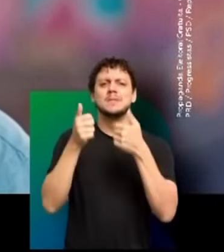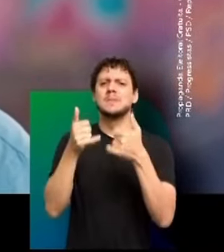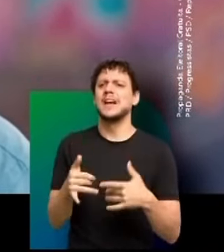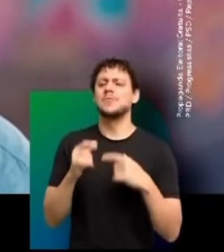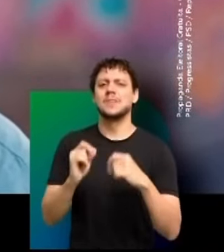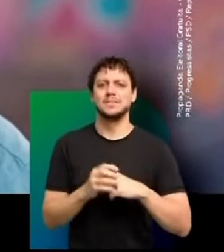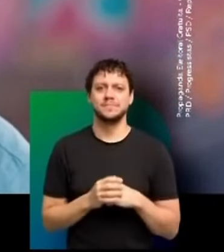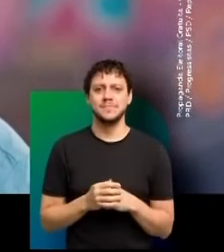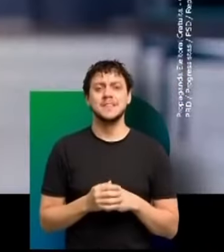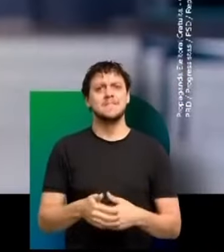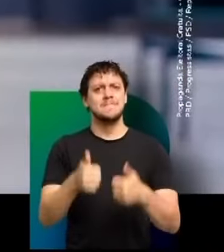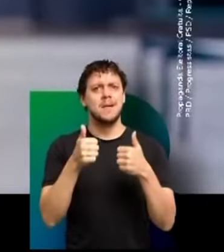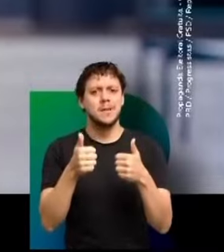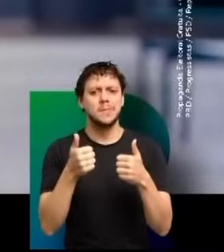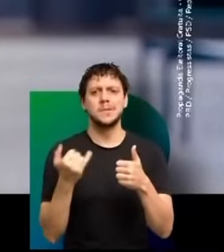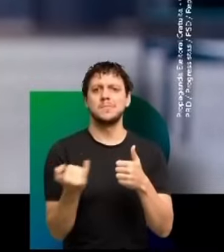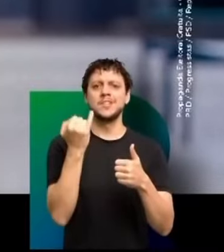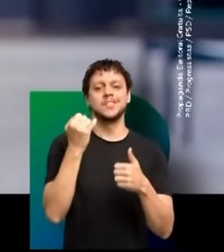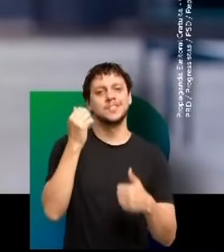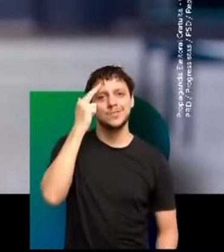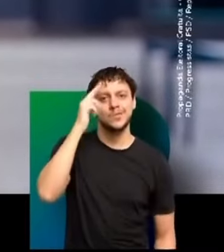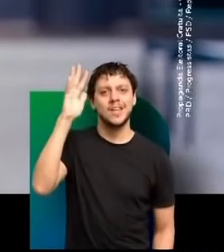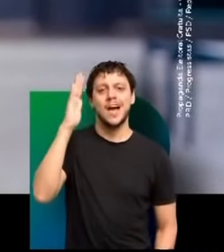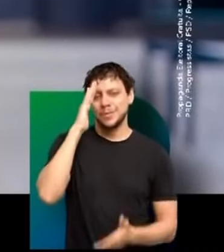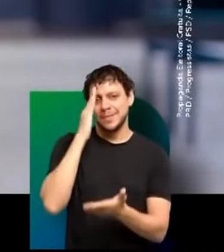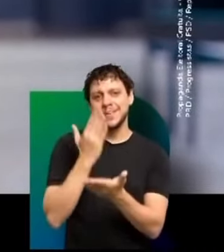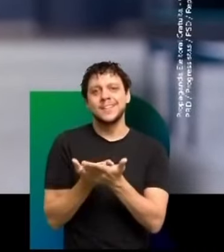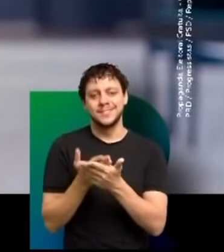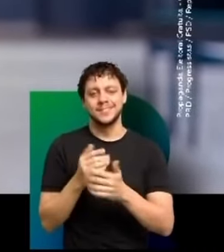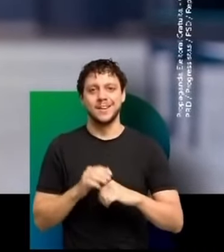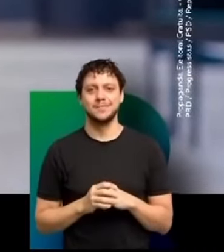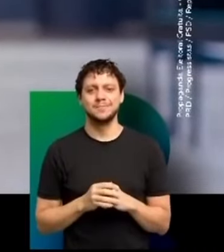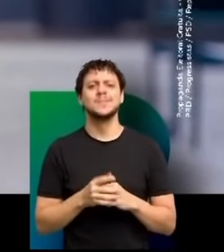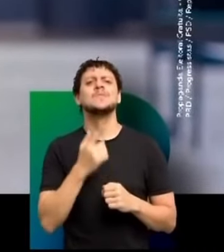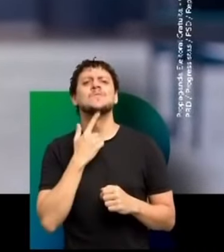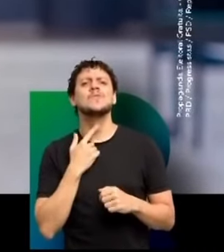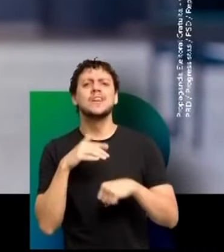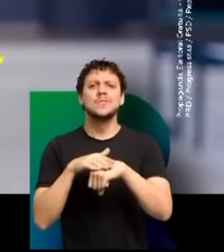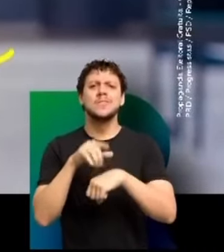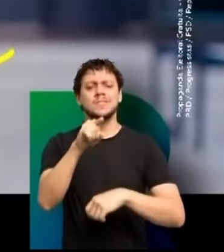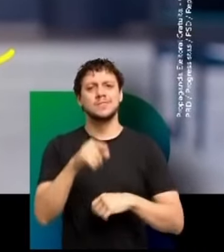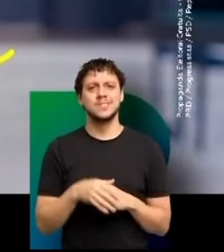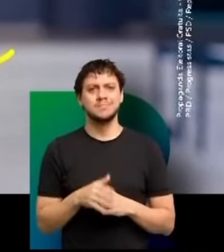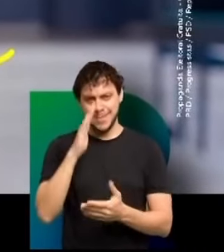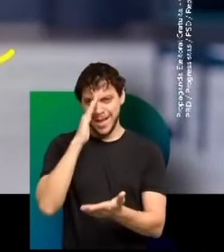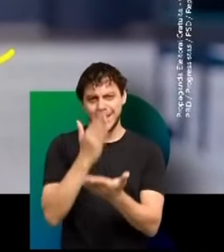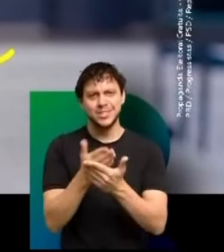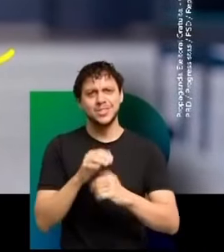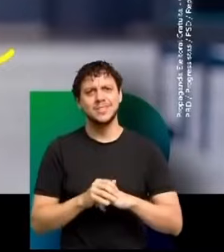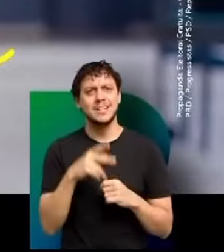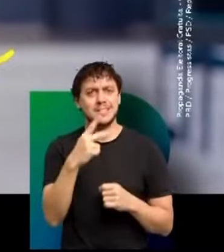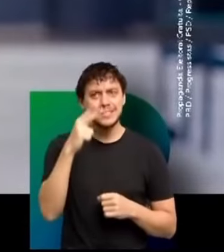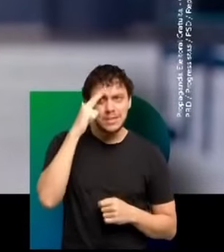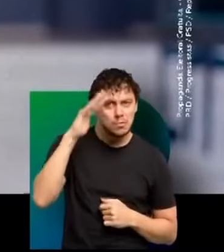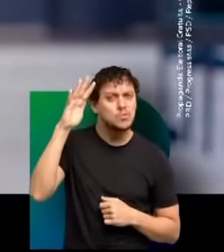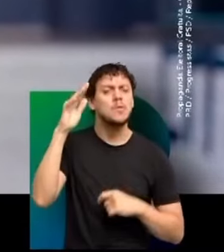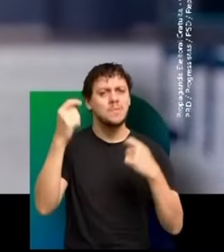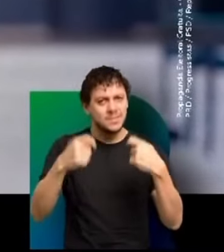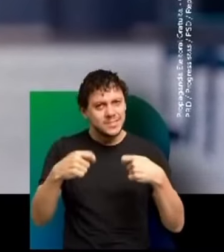Eu diria o seguinte: valeu a pena você ter sonhado. Valeu a pena você ter acreditado. Eu queria falar com